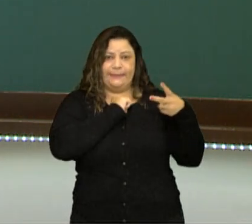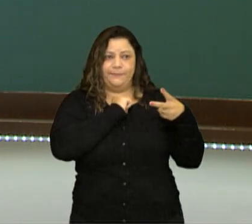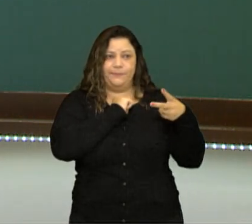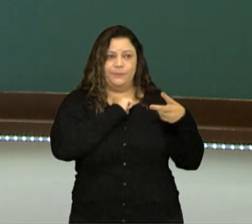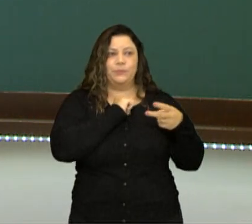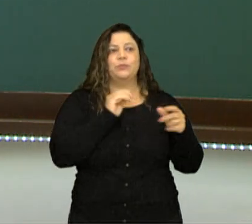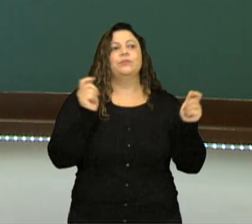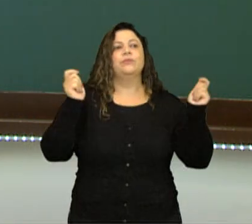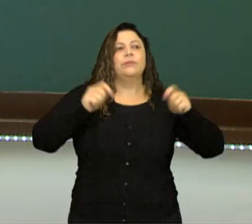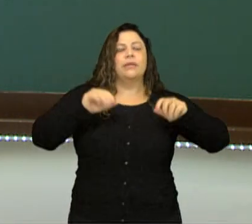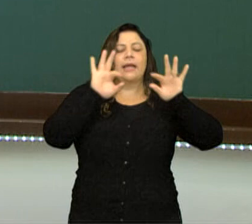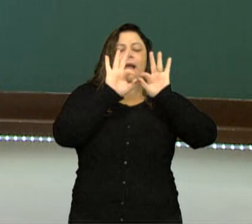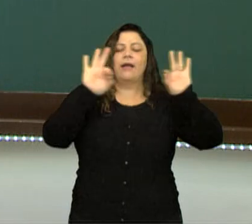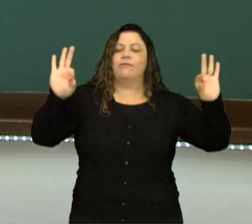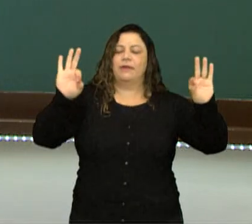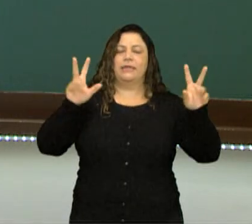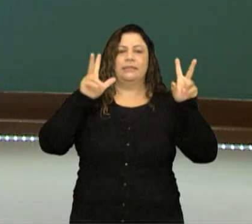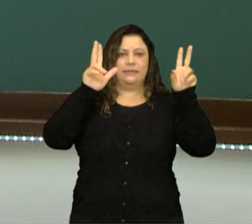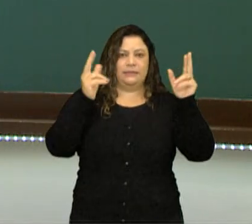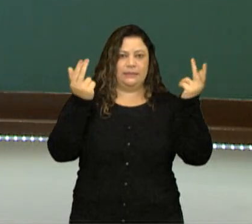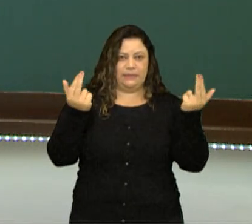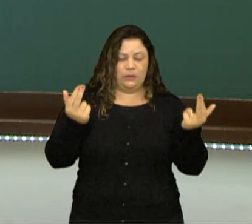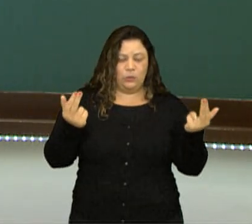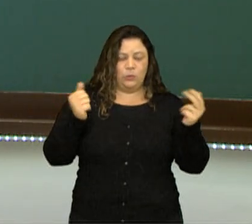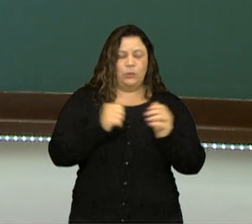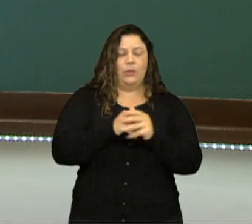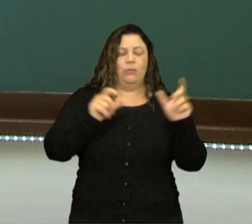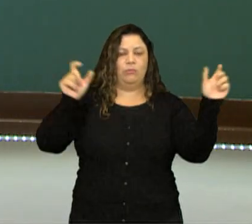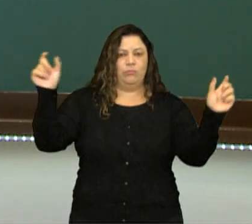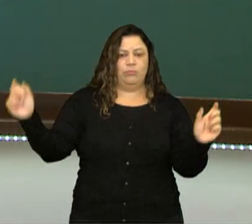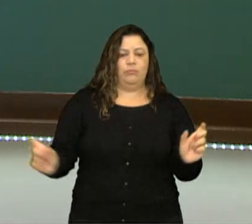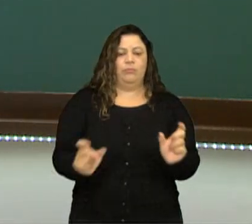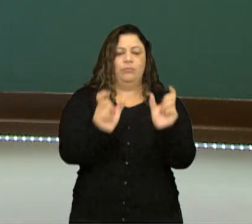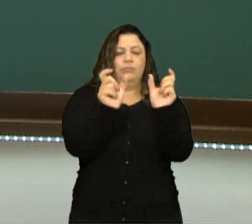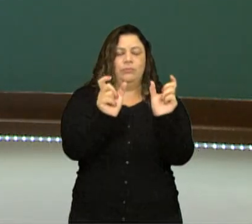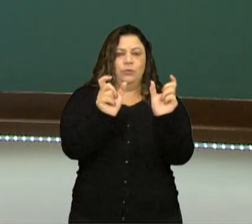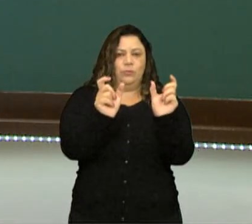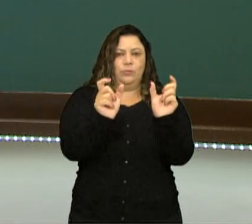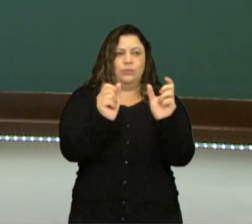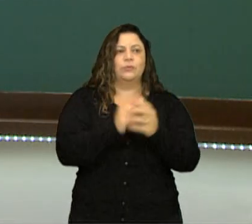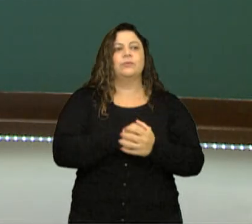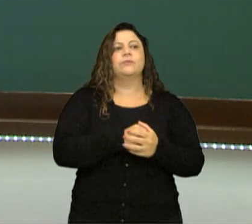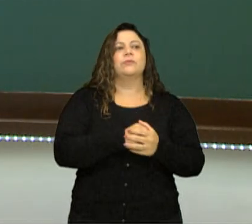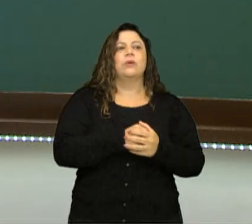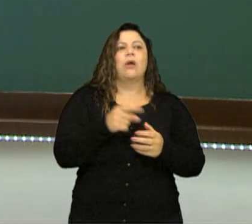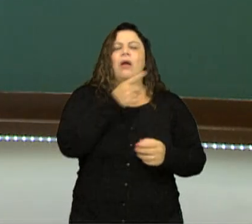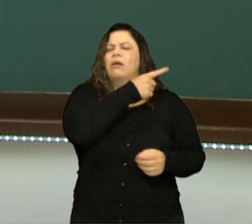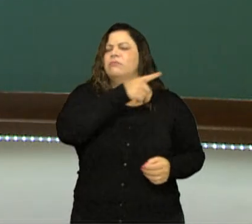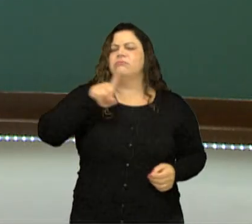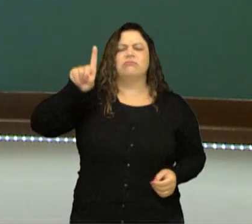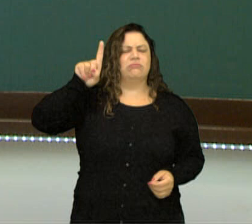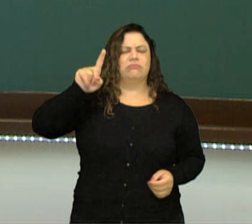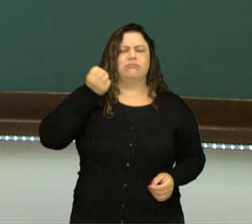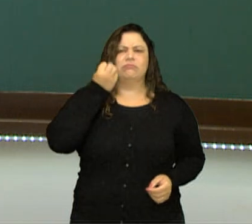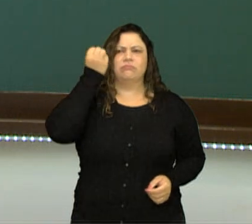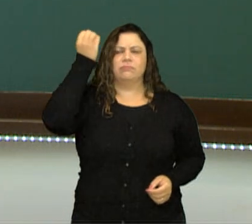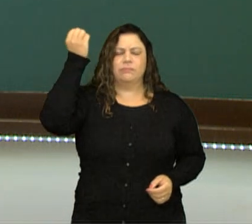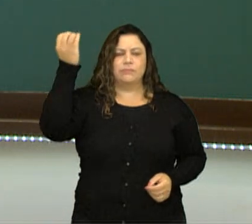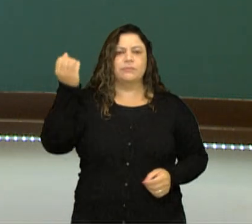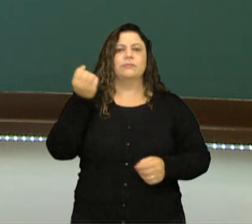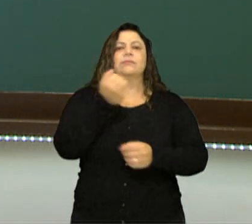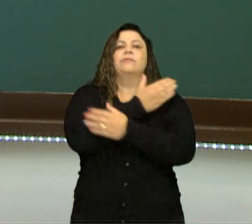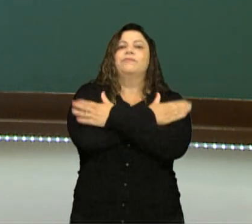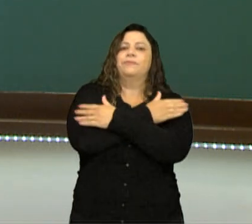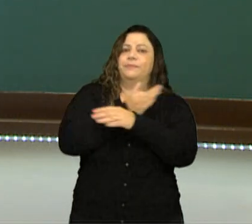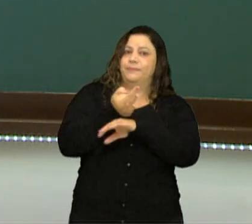A mesma frase que temos lá compõe um período composto por coordenação. Não vamos viajar nessas férias, mas